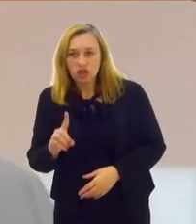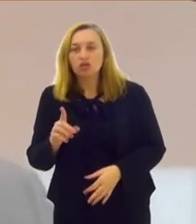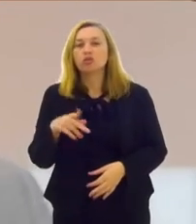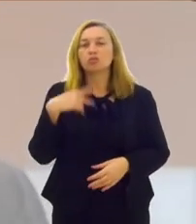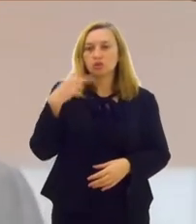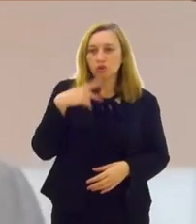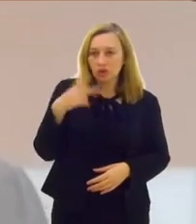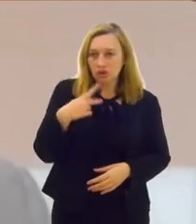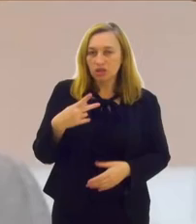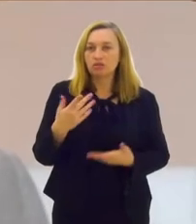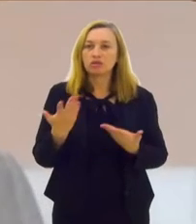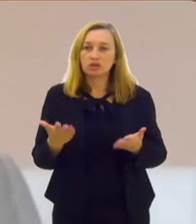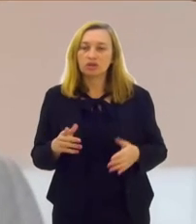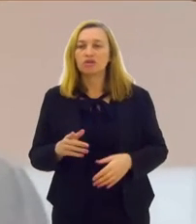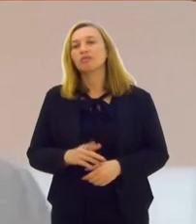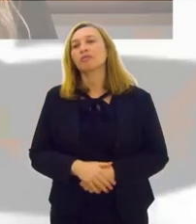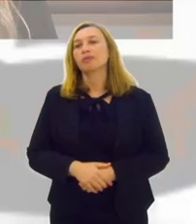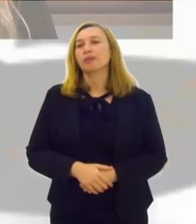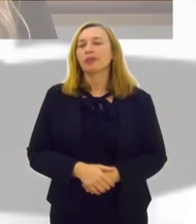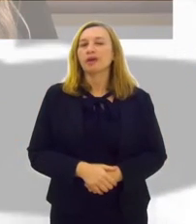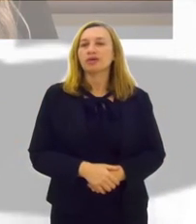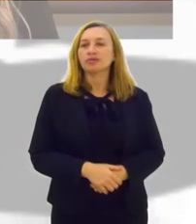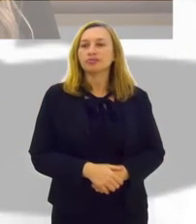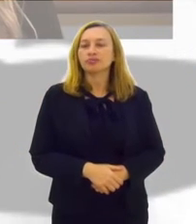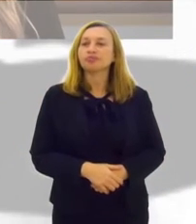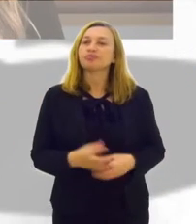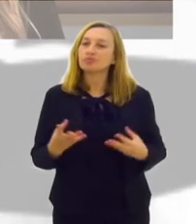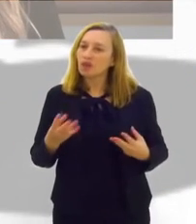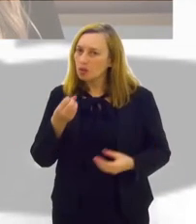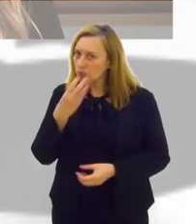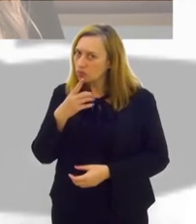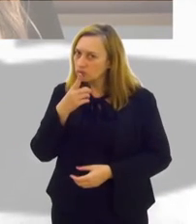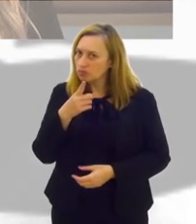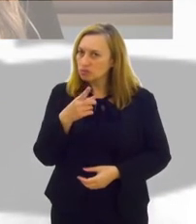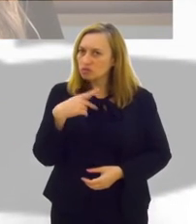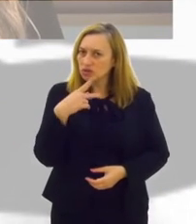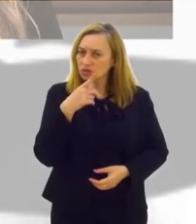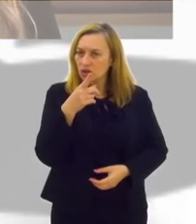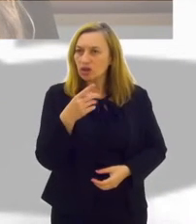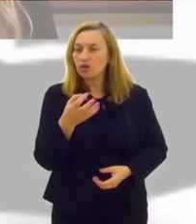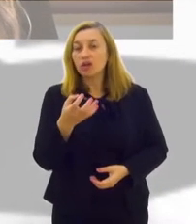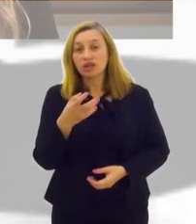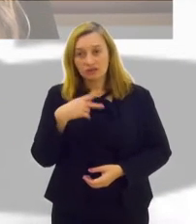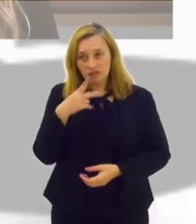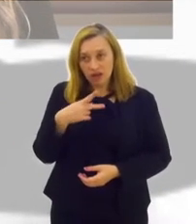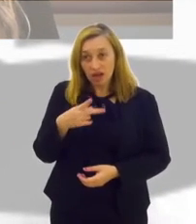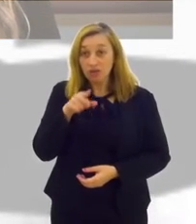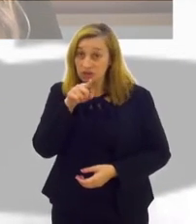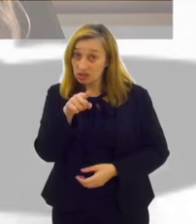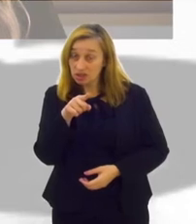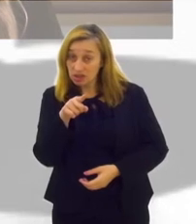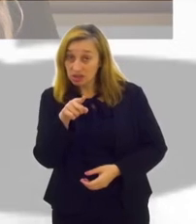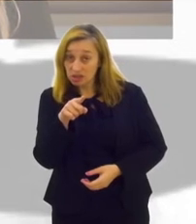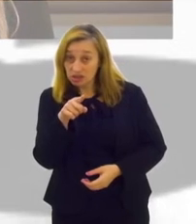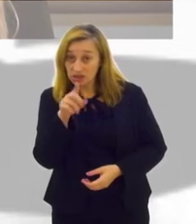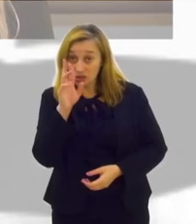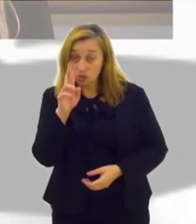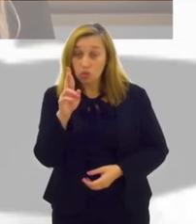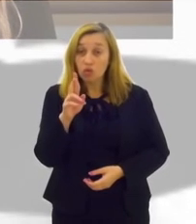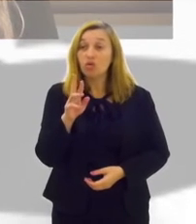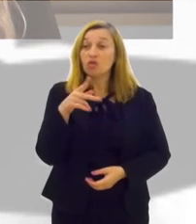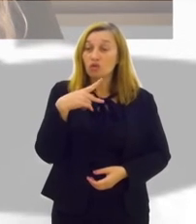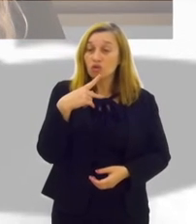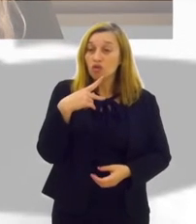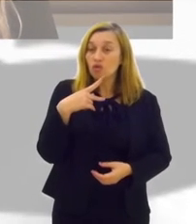para o mandato eletivo e por aí vai. Muito sensível da sua parte. Aliás, era isso que eu ia dizer quando o senhor